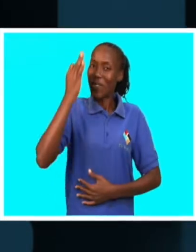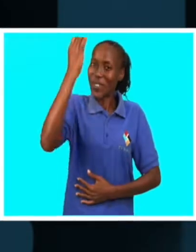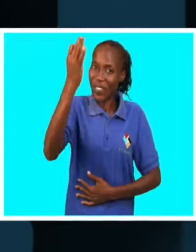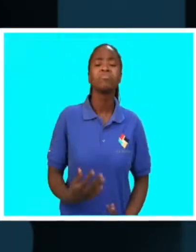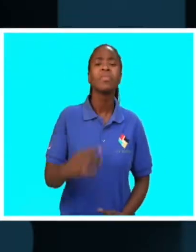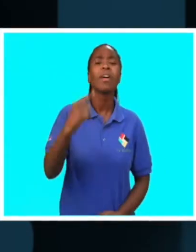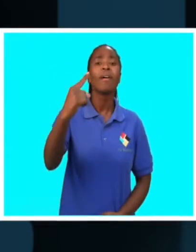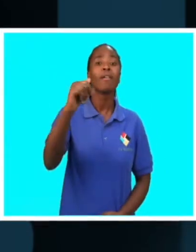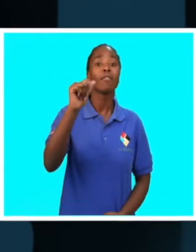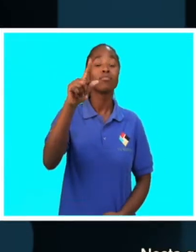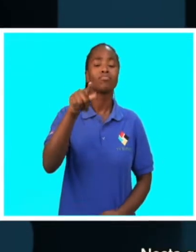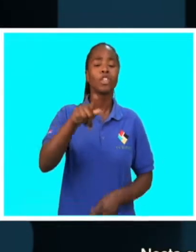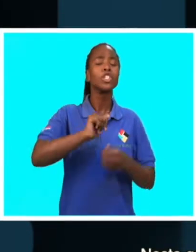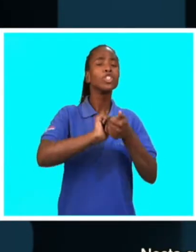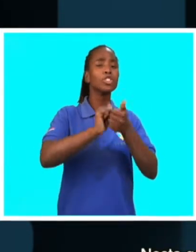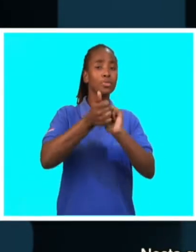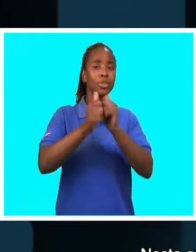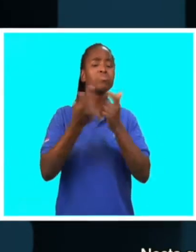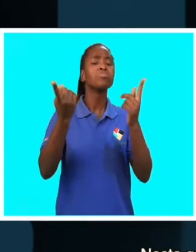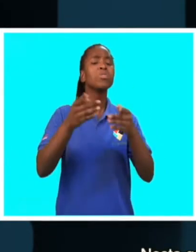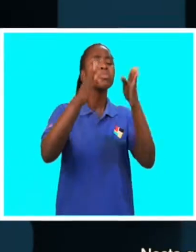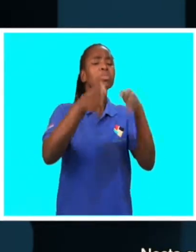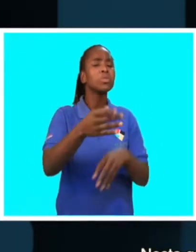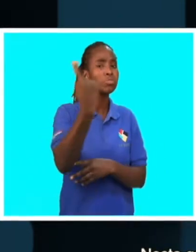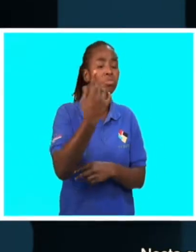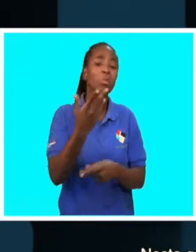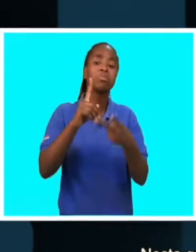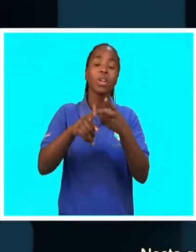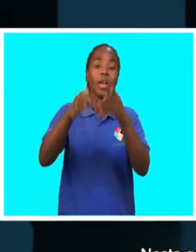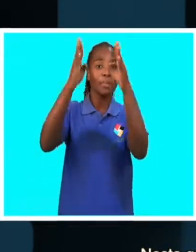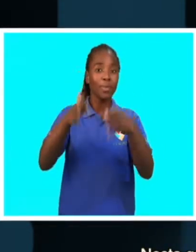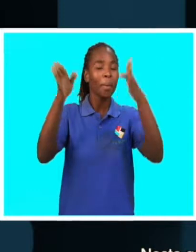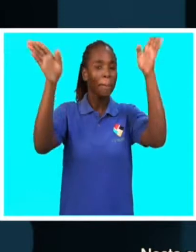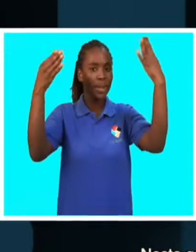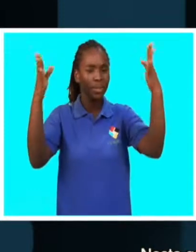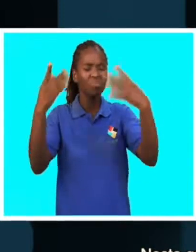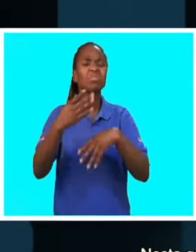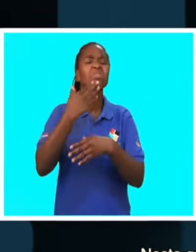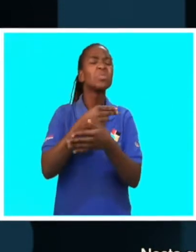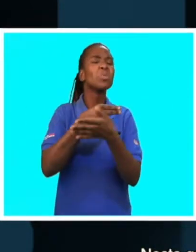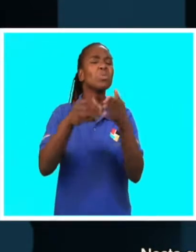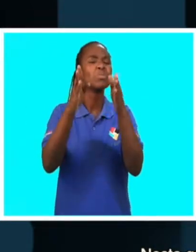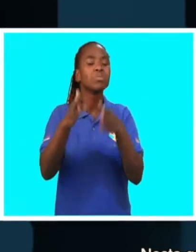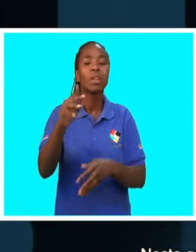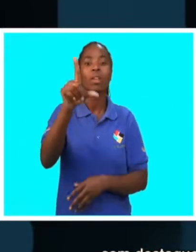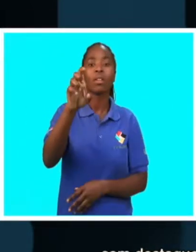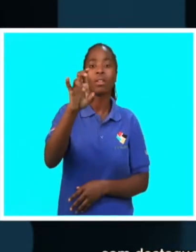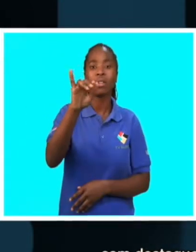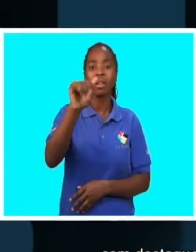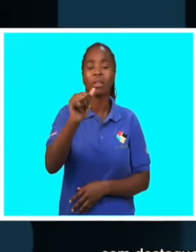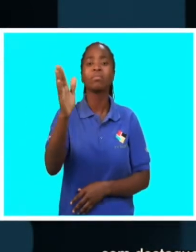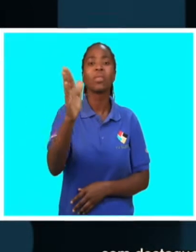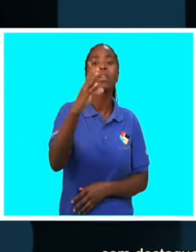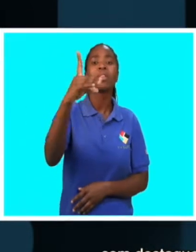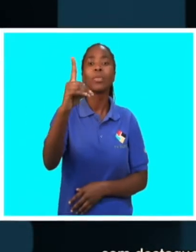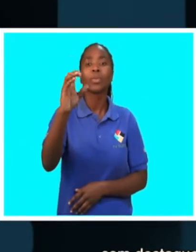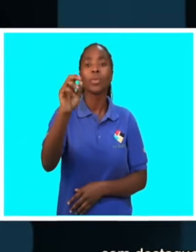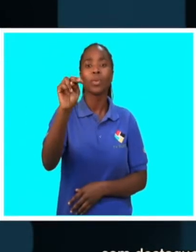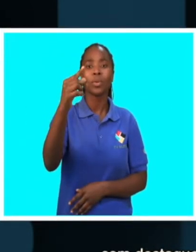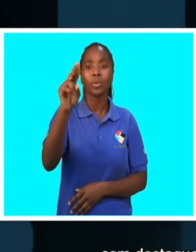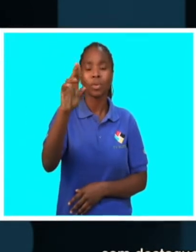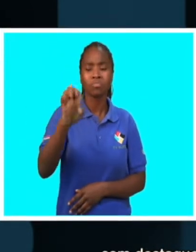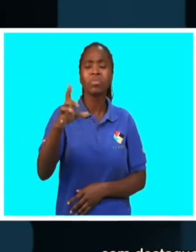futuro nesta gala foram também premiadas têm unidades desportivas positivas dos celulares com destaque para ler